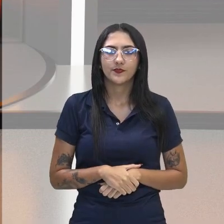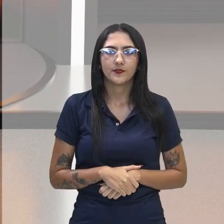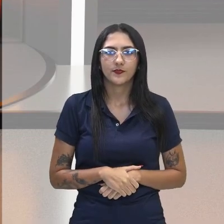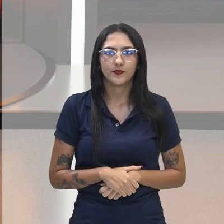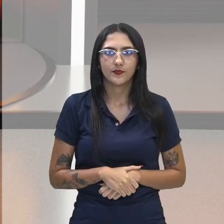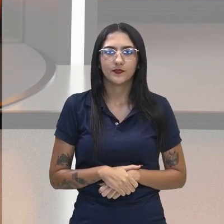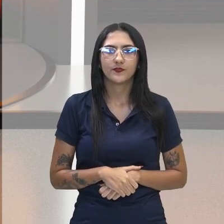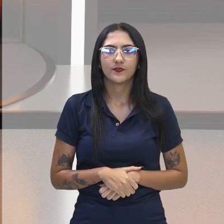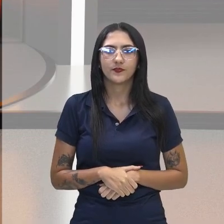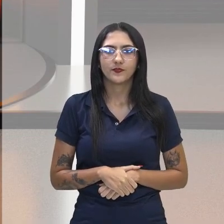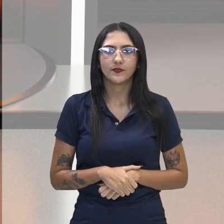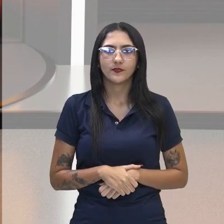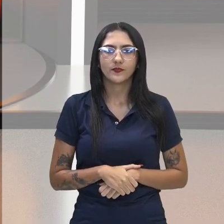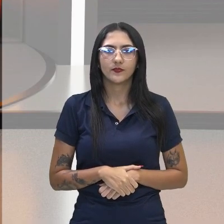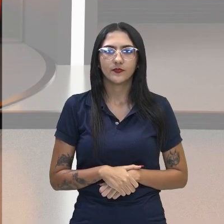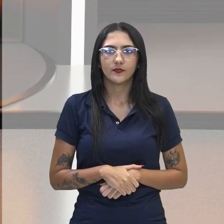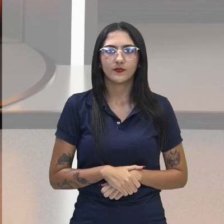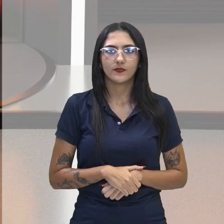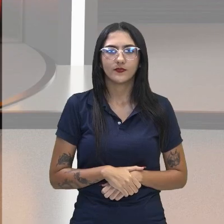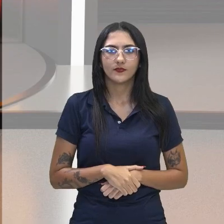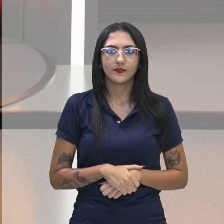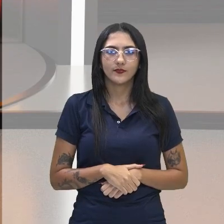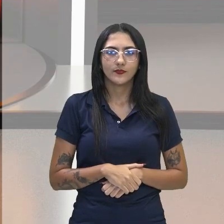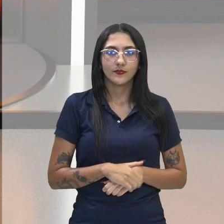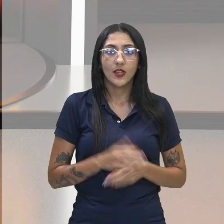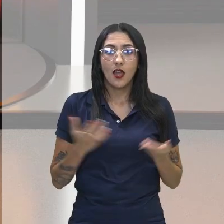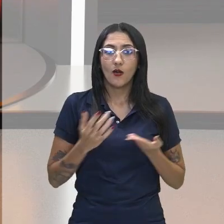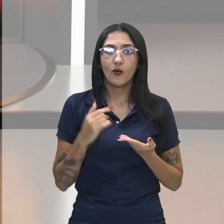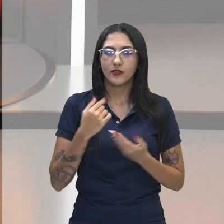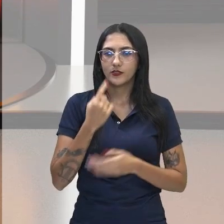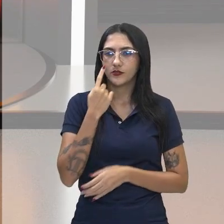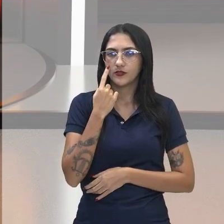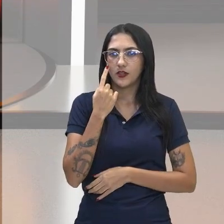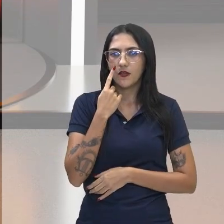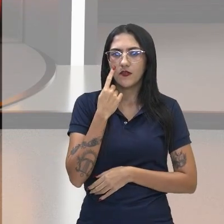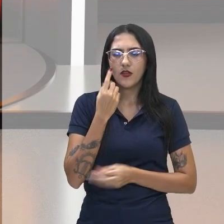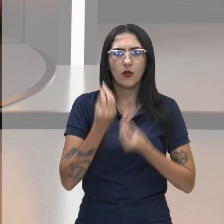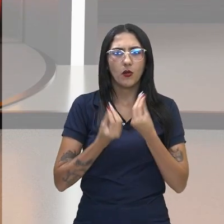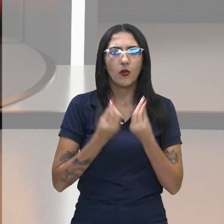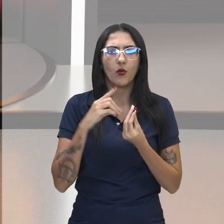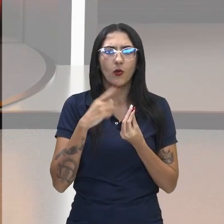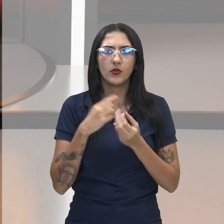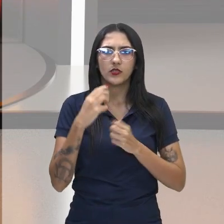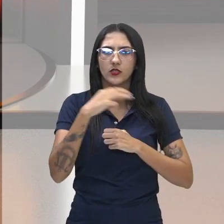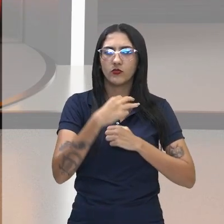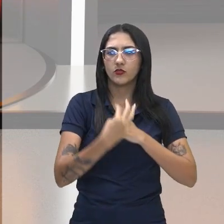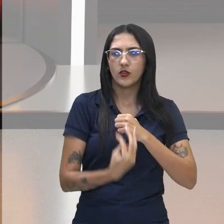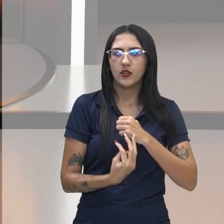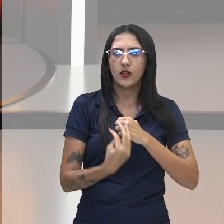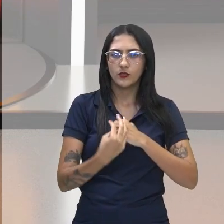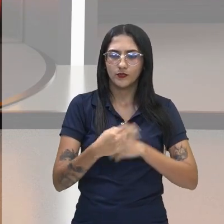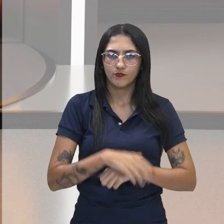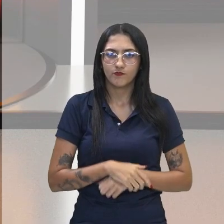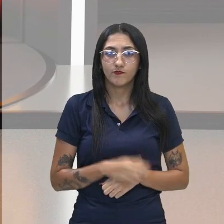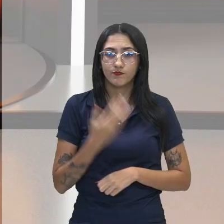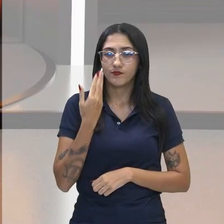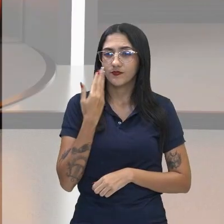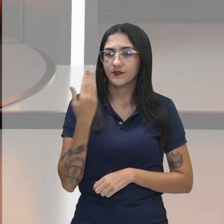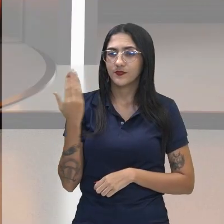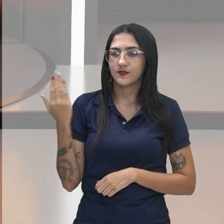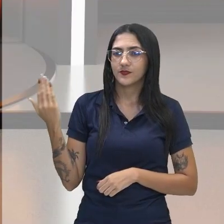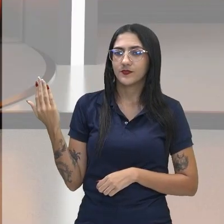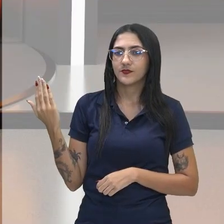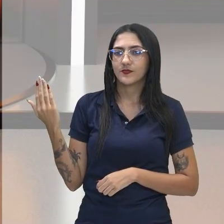agora, eu trouxe aí para vocês uma animação dos fusos horários, né? Então, a gente tem aí a Terra, né?